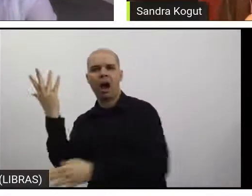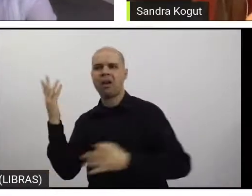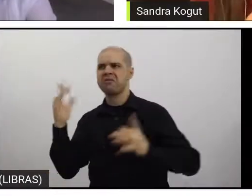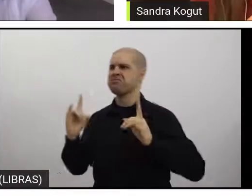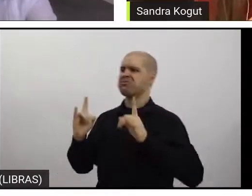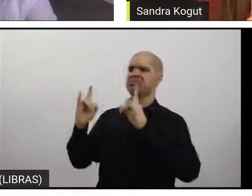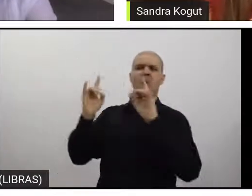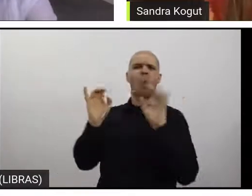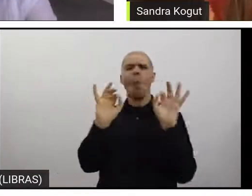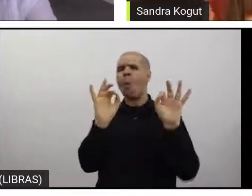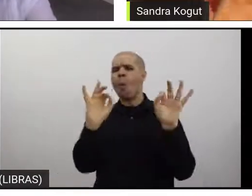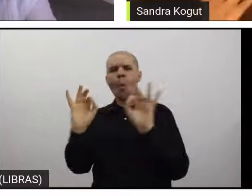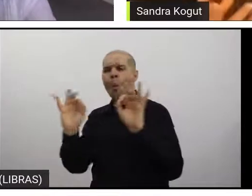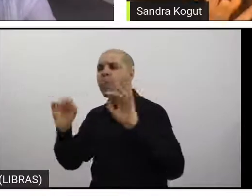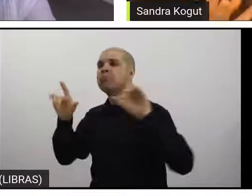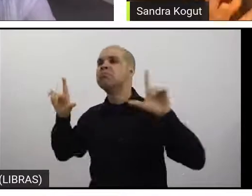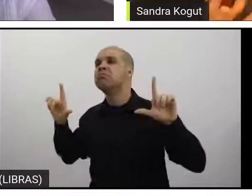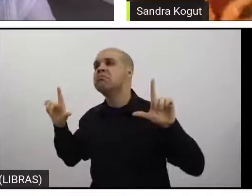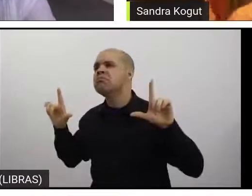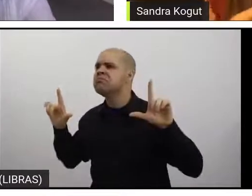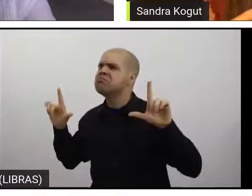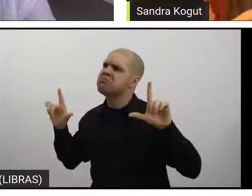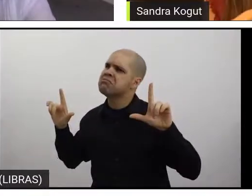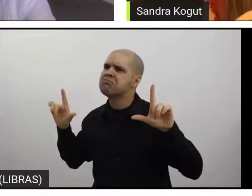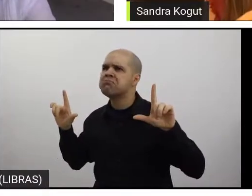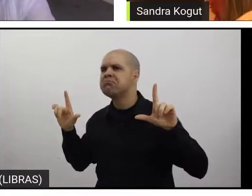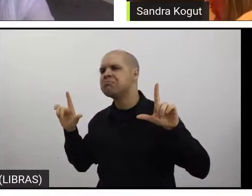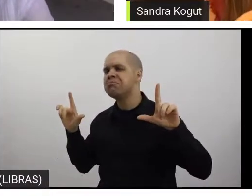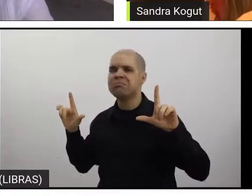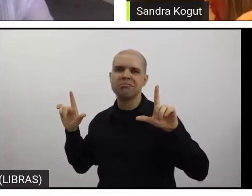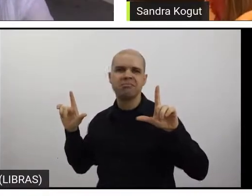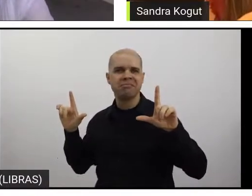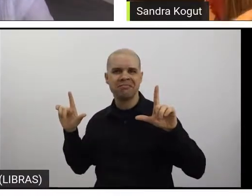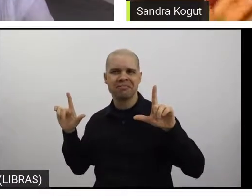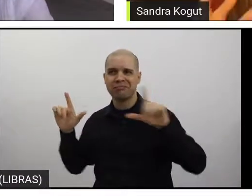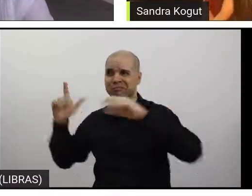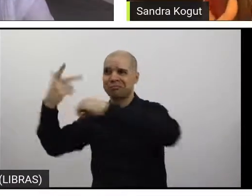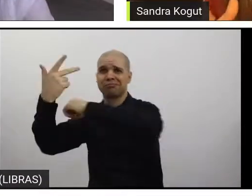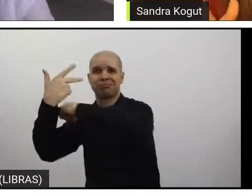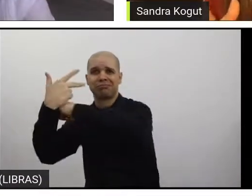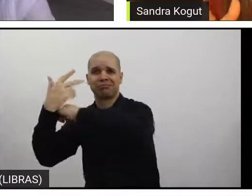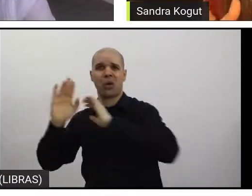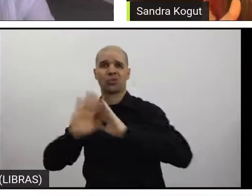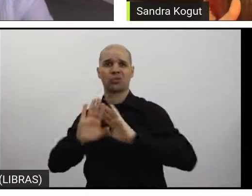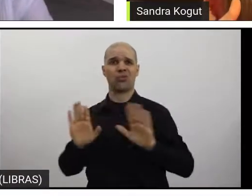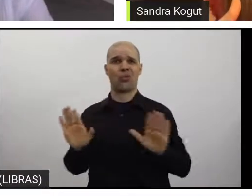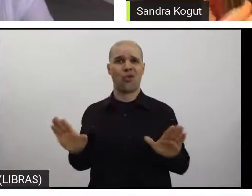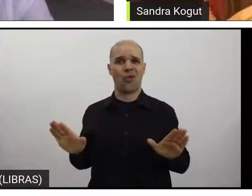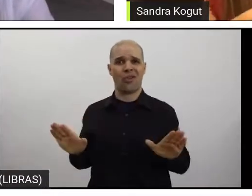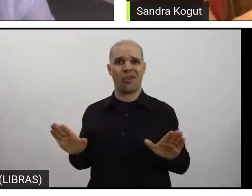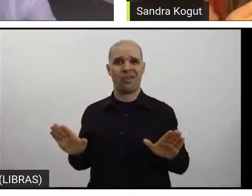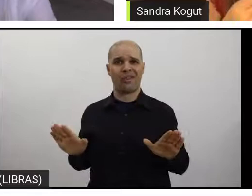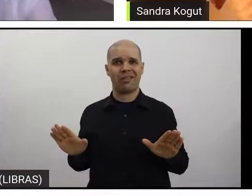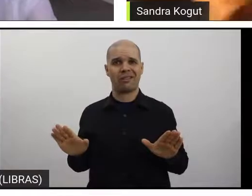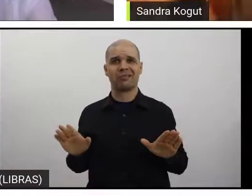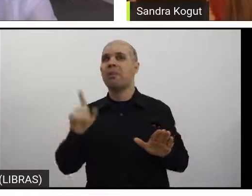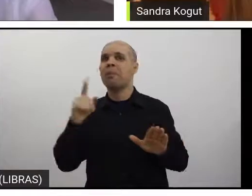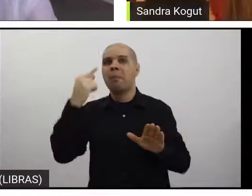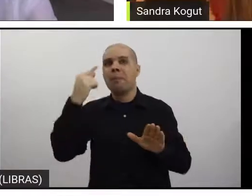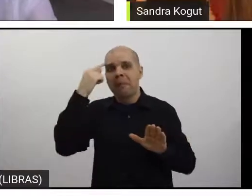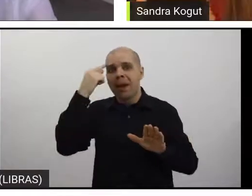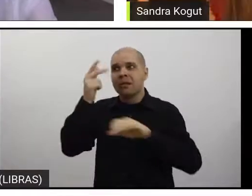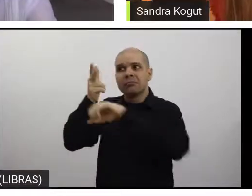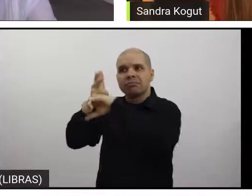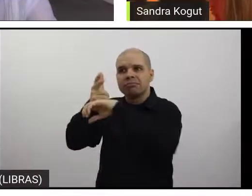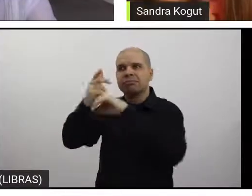E aí, tinha muitas ideias. De acordo com o lugar onde aquilo estivesse sendo assistido, dependendo da língua